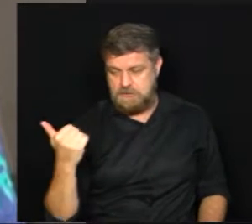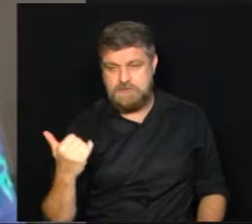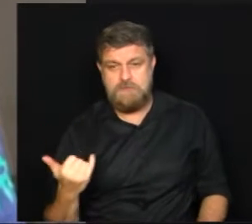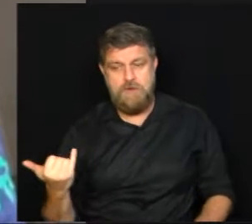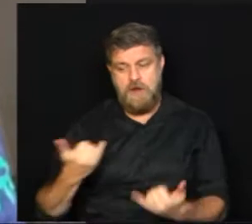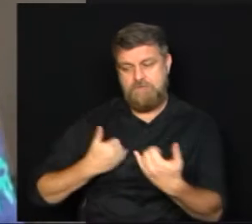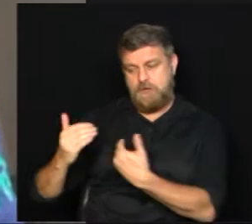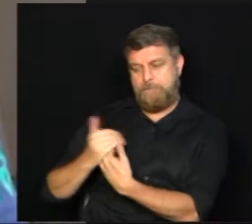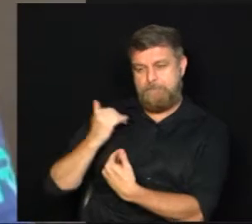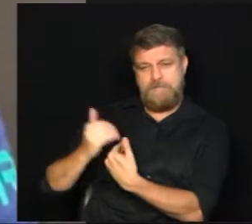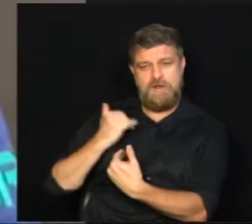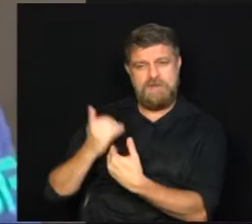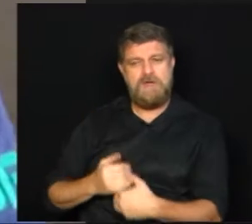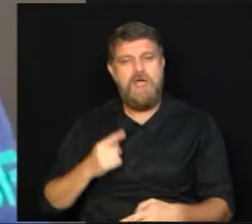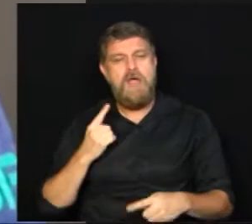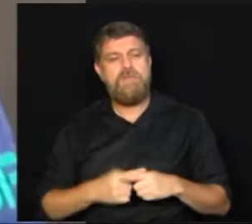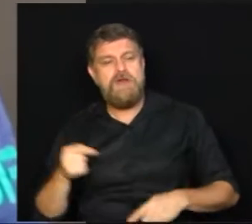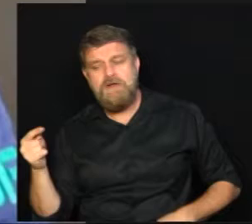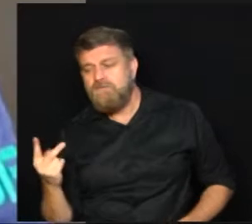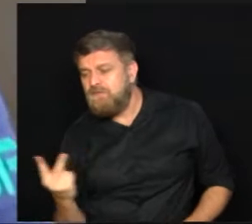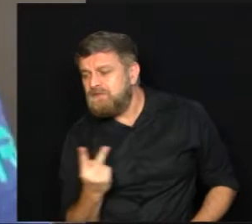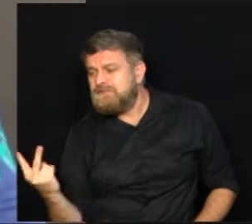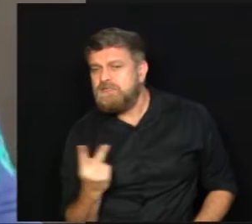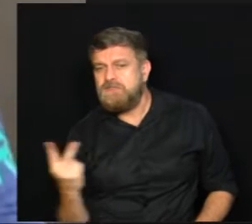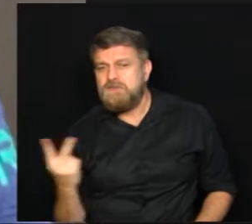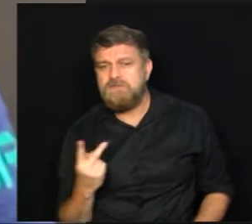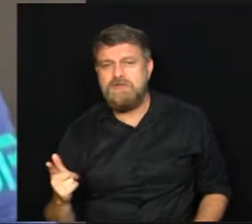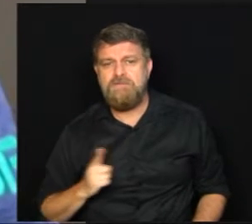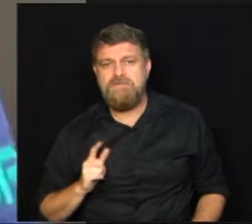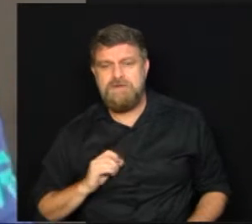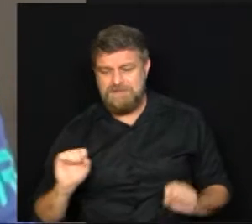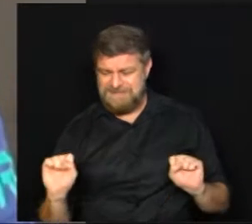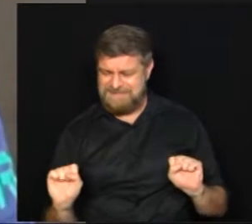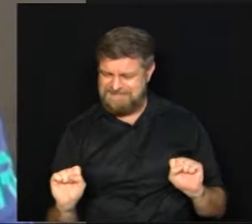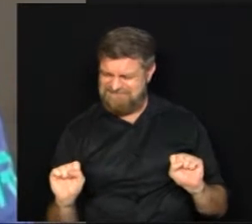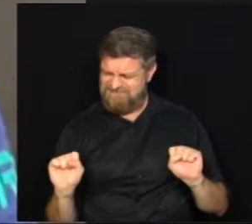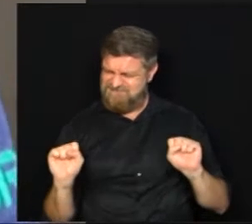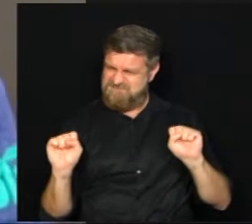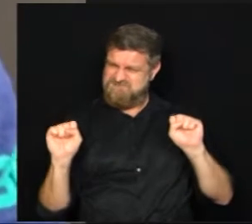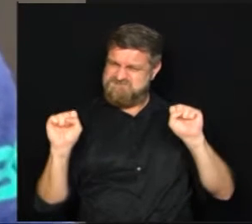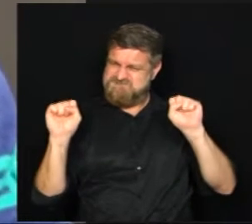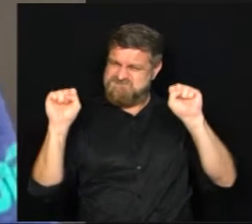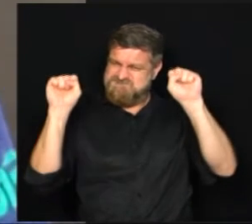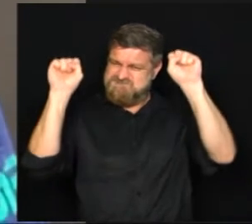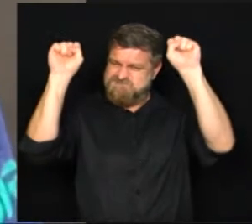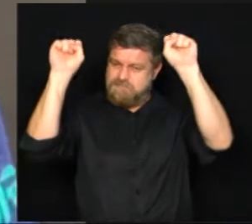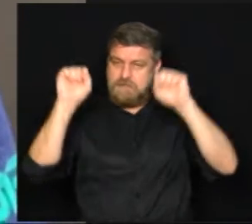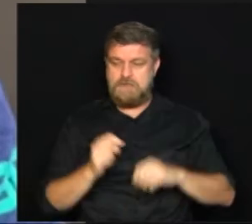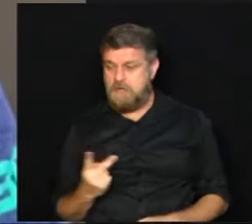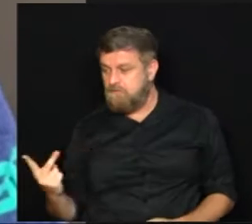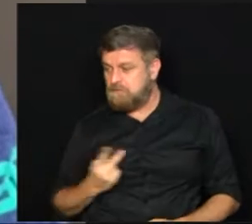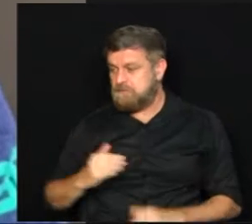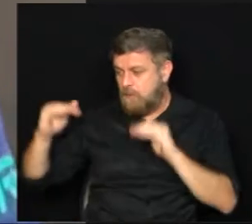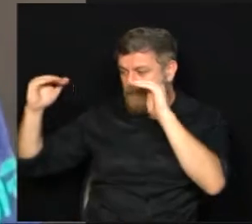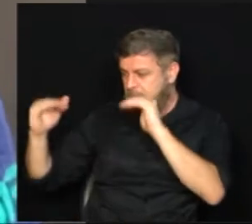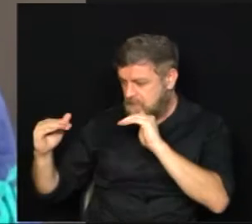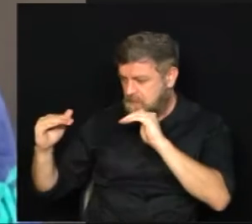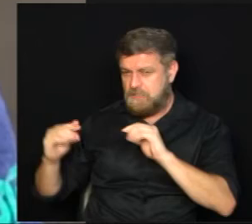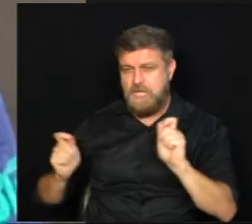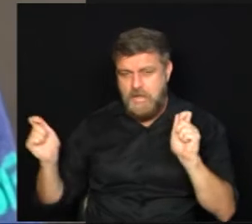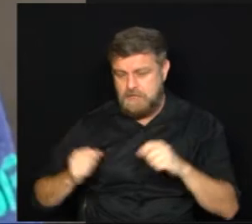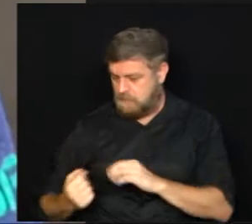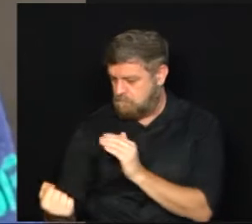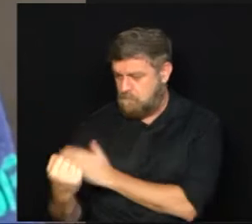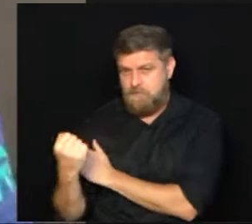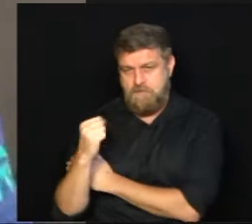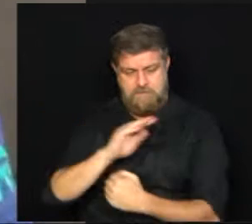assim, por que você e sua irmã não vão tentar o levantamento de peso? Porque vocês são baixinhas, vocês são